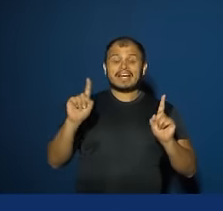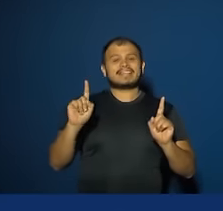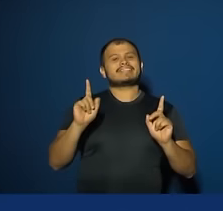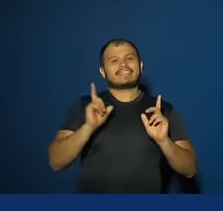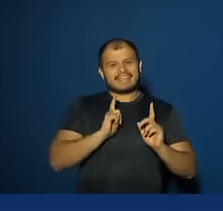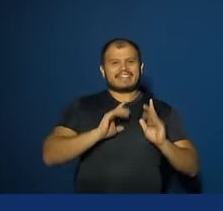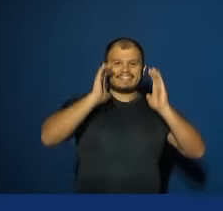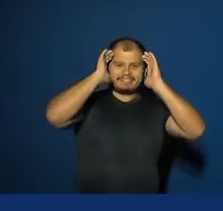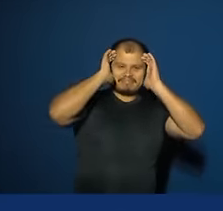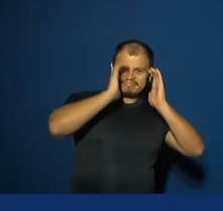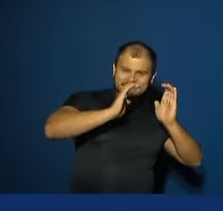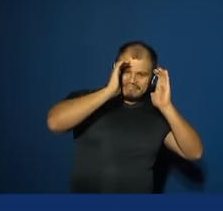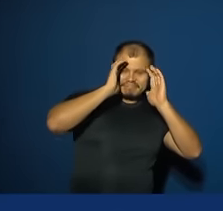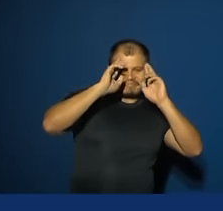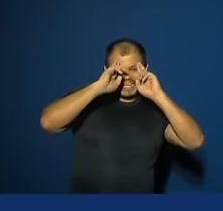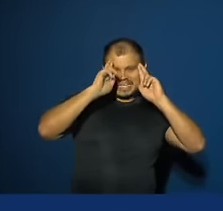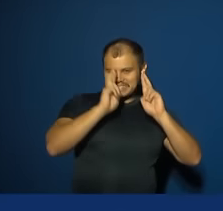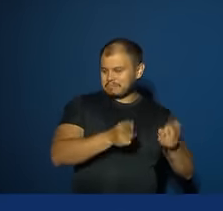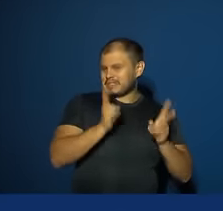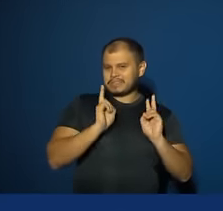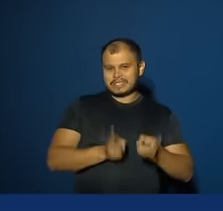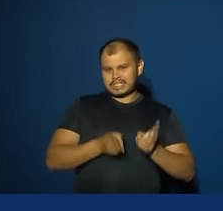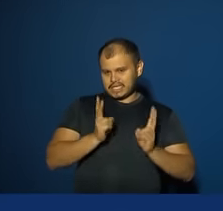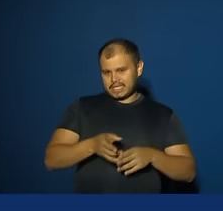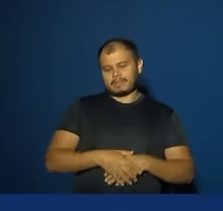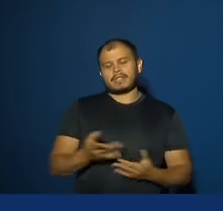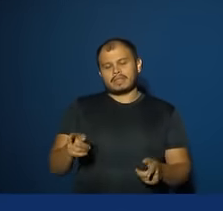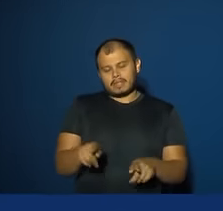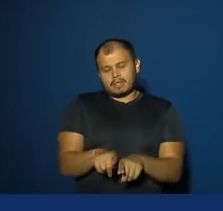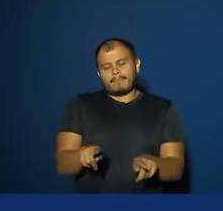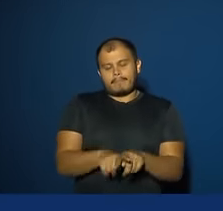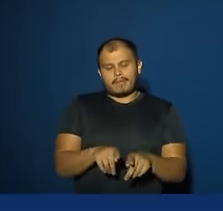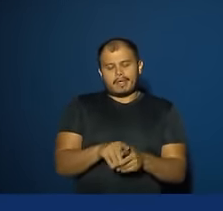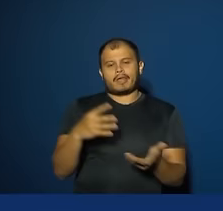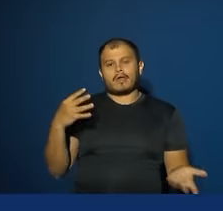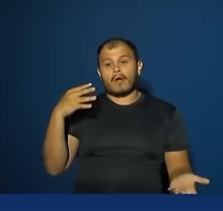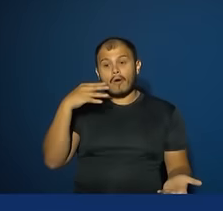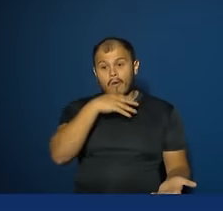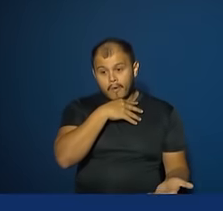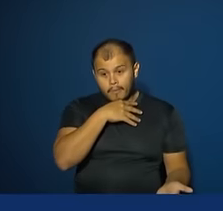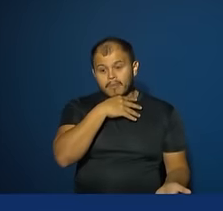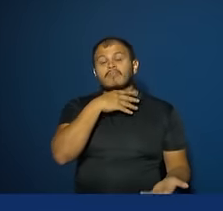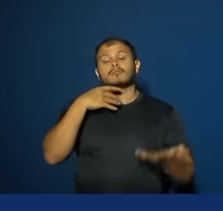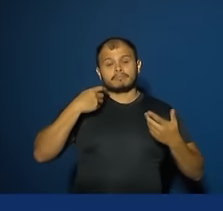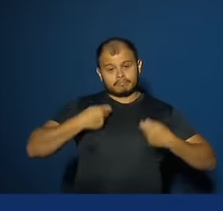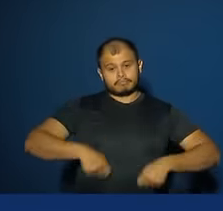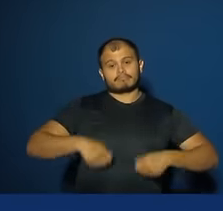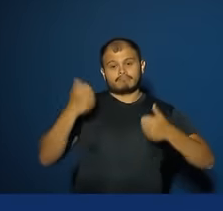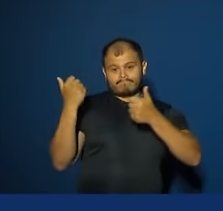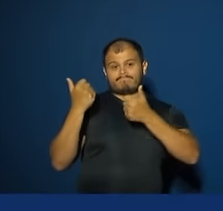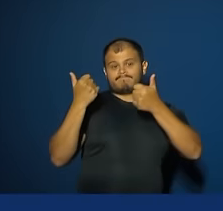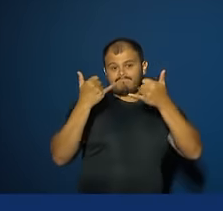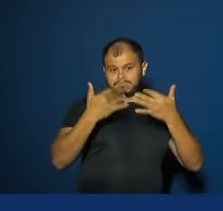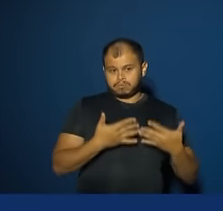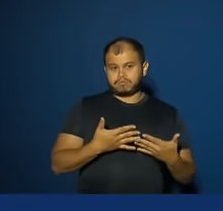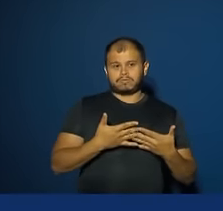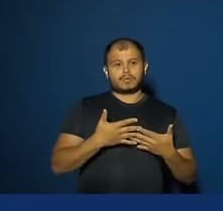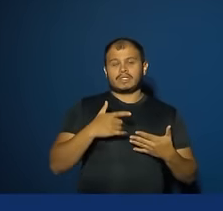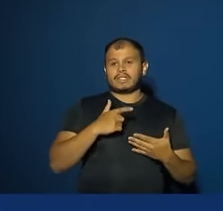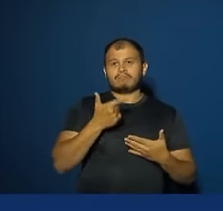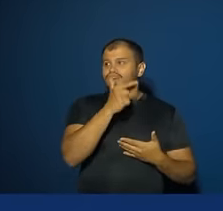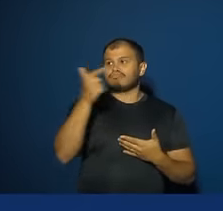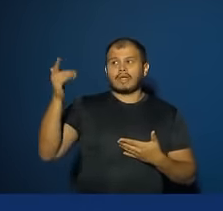respeito e e obviamente eh P não podia ter ninguém tão